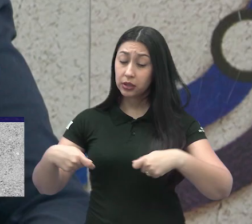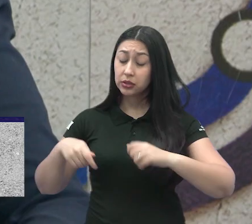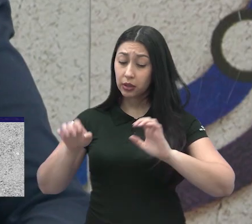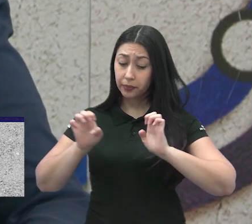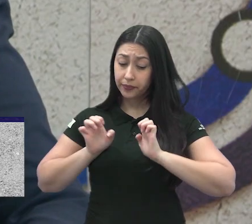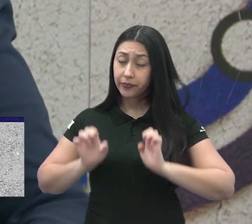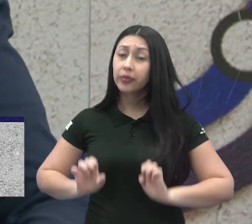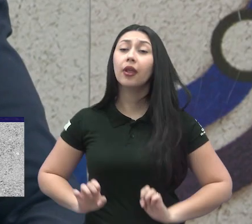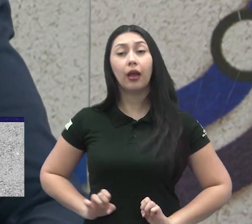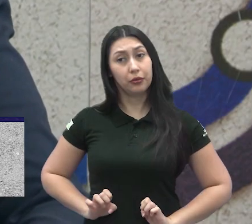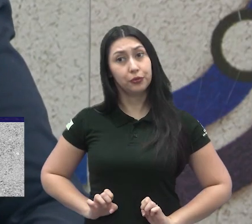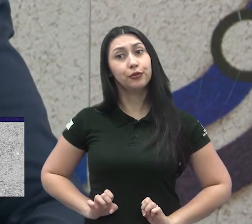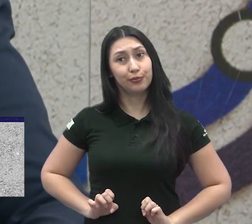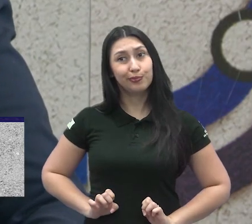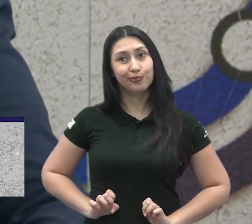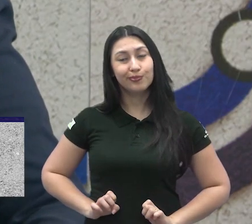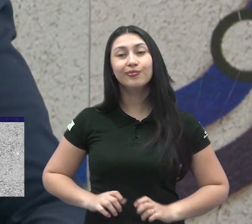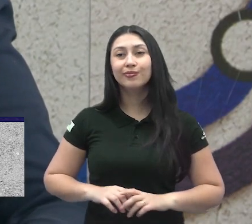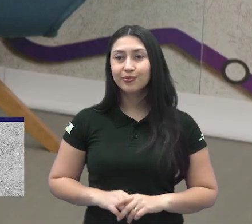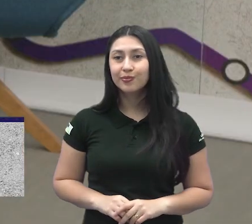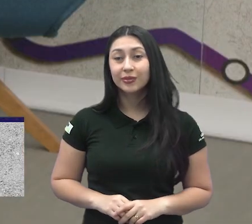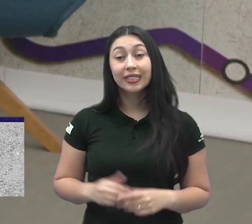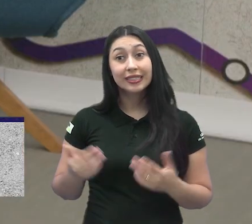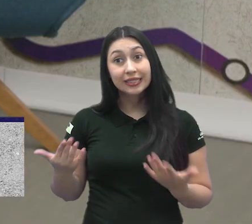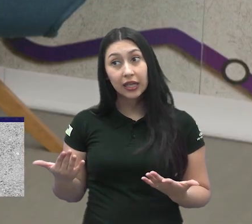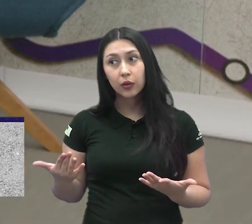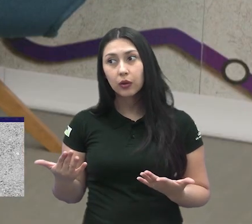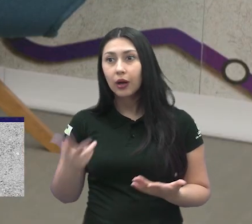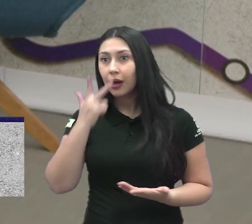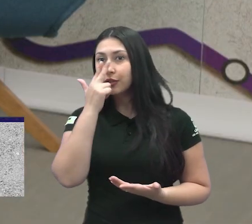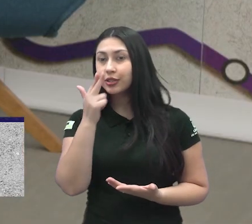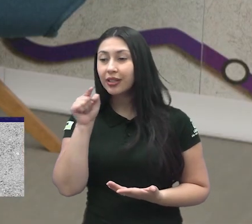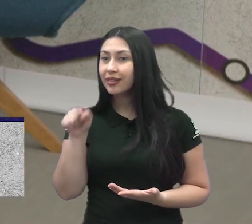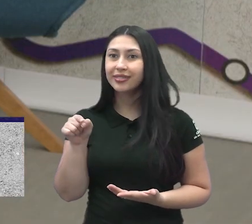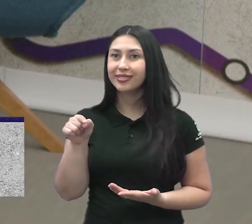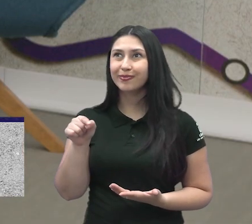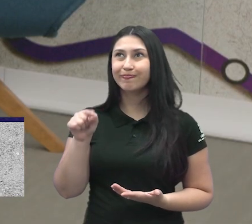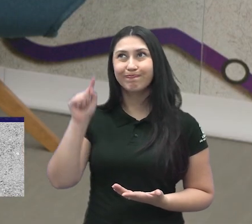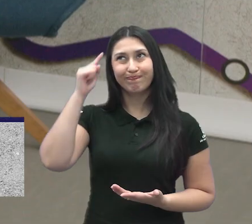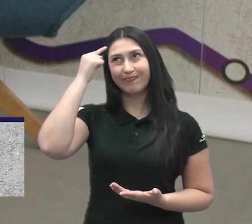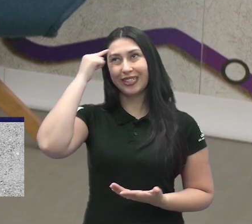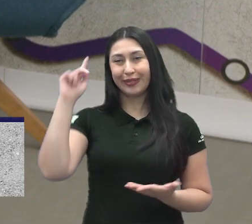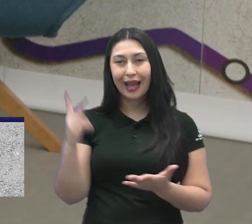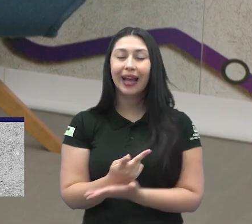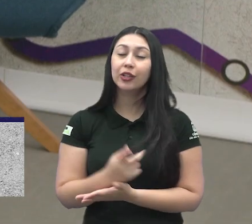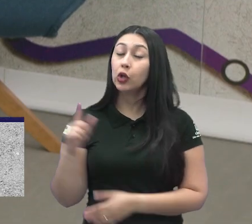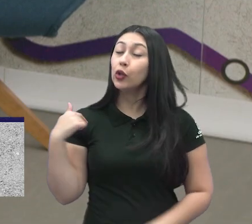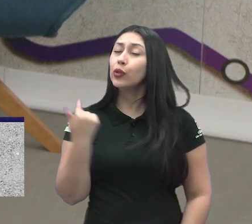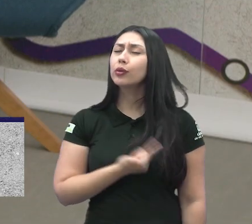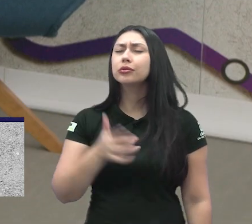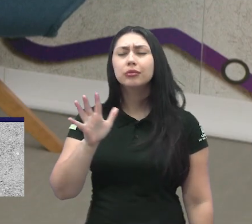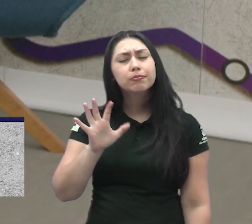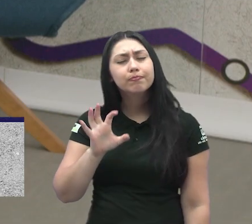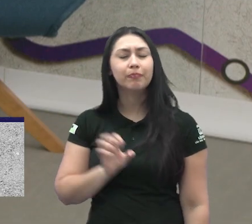antiético de se ser feito também, né? Certo. Então, eu acho que esse é o principal mito. A gente ama